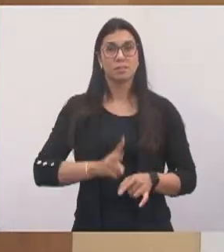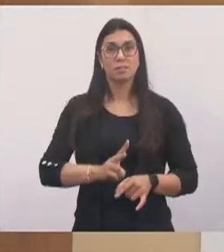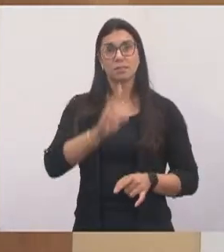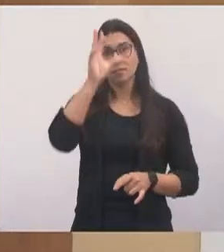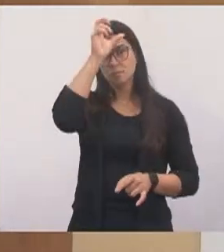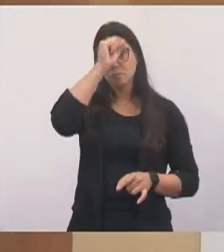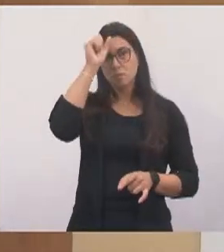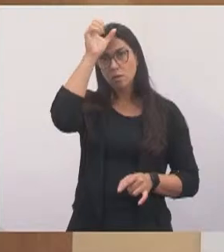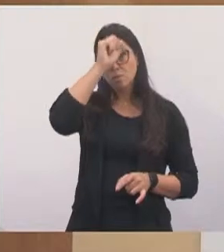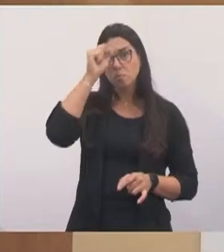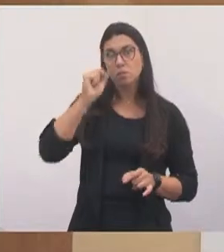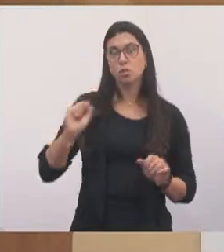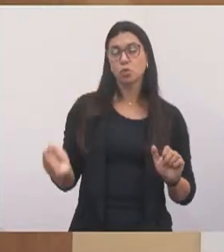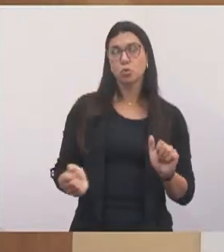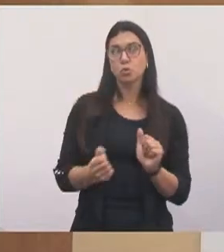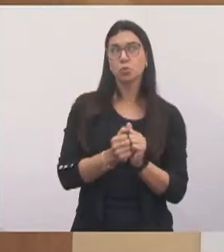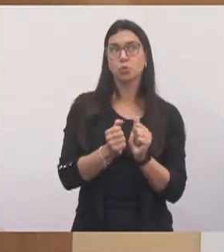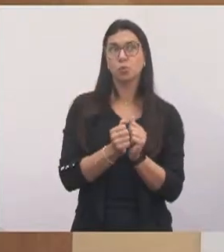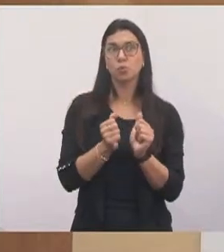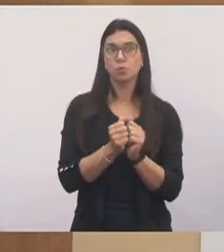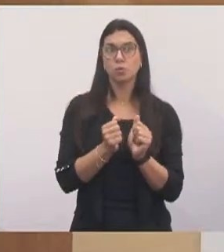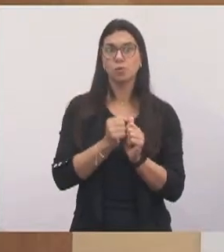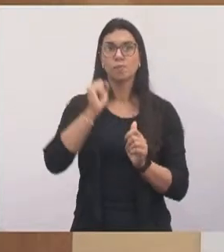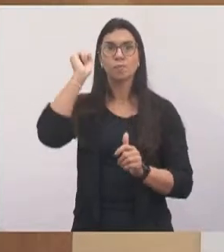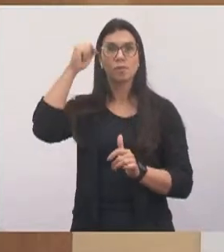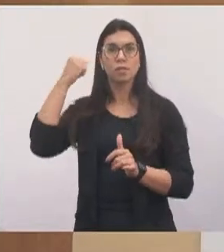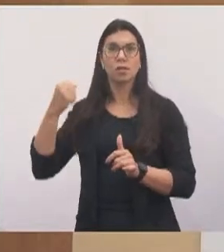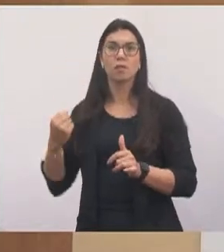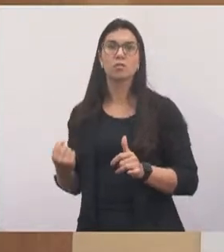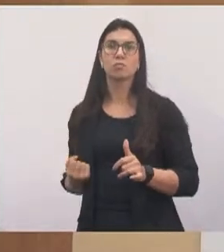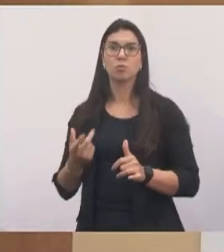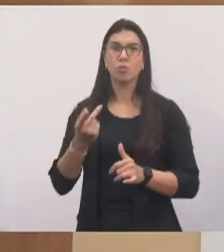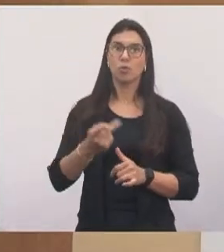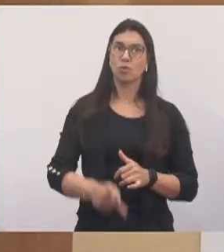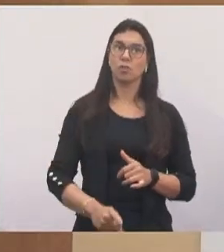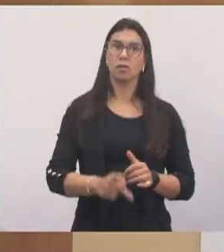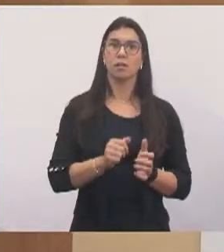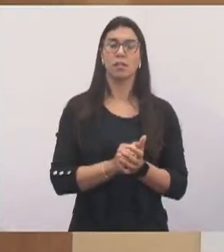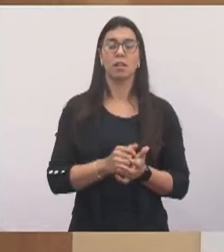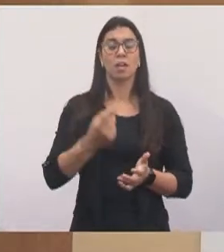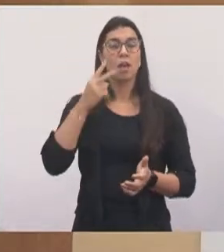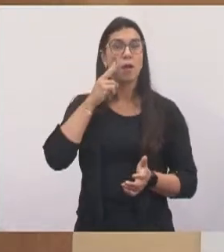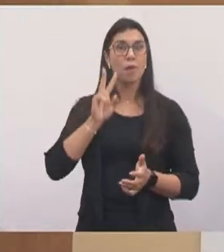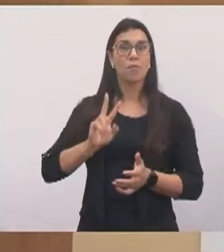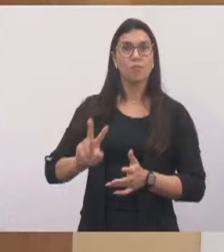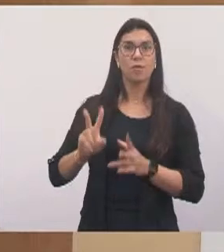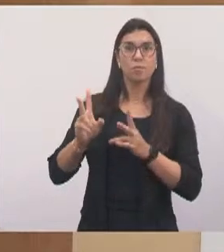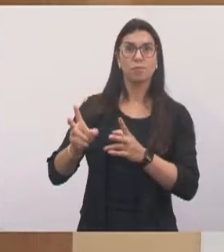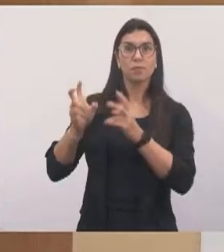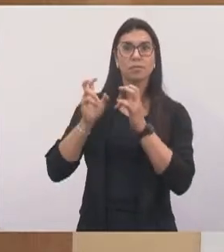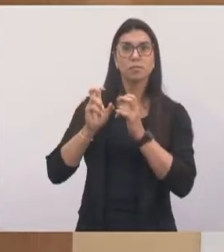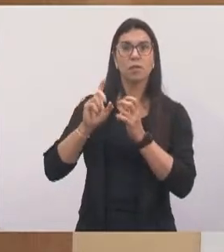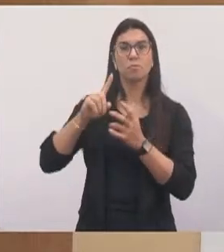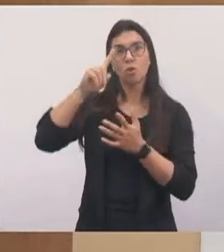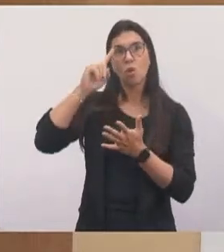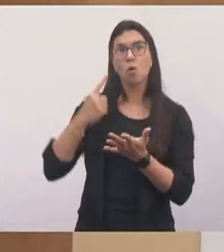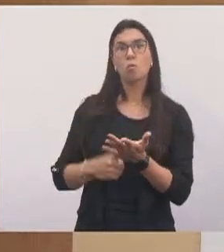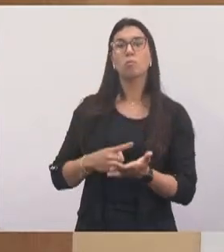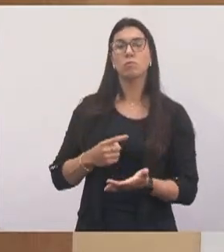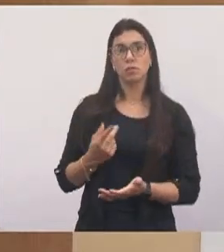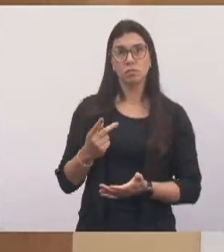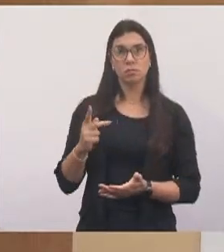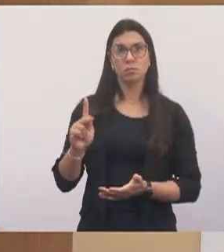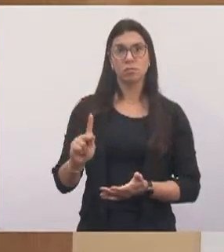aqui com os argumentos que Vossa Excelência traz essa casa, a gente vê o compromisso, não só que Vossa Excelência, mas seus